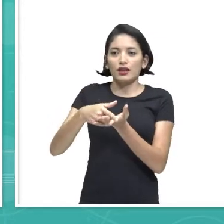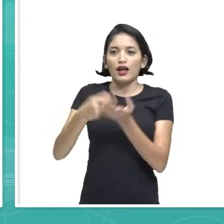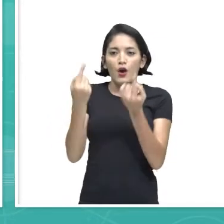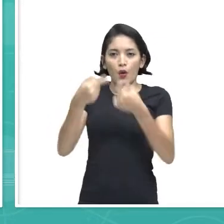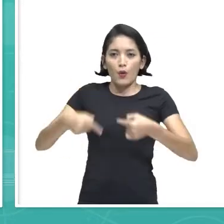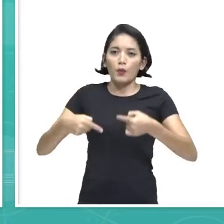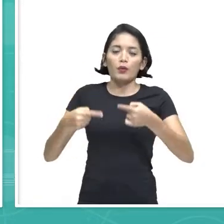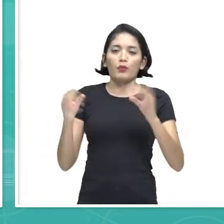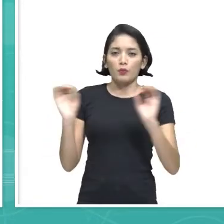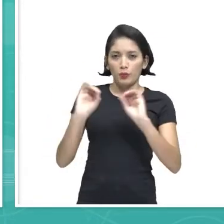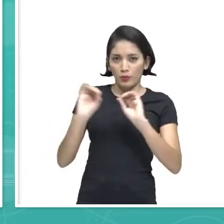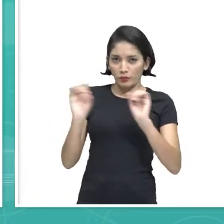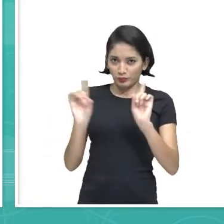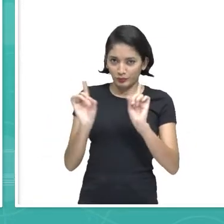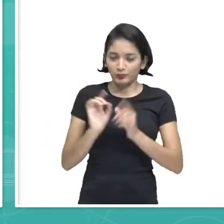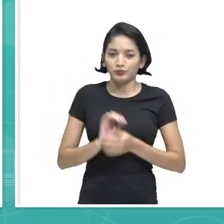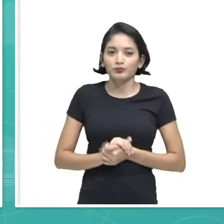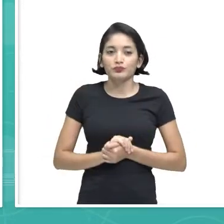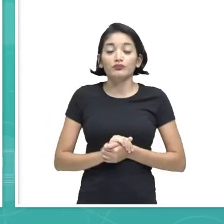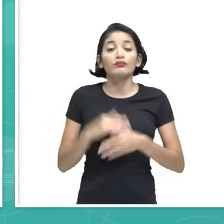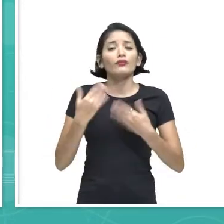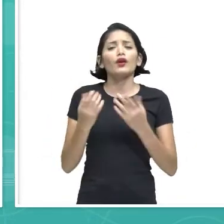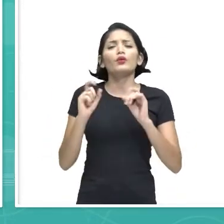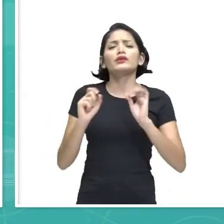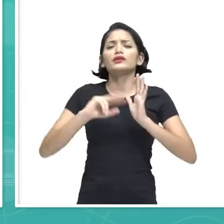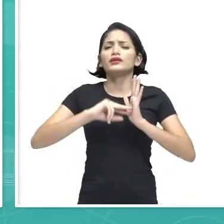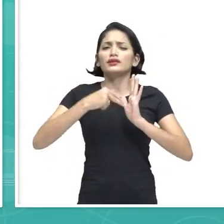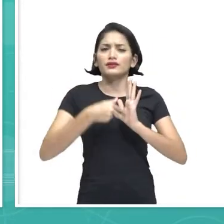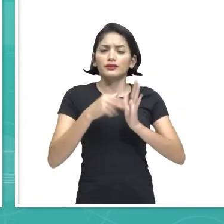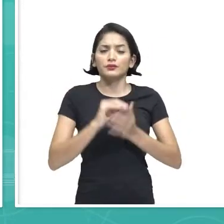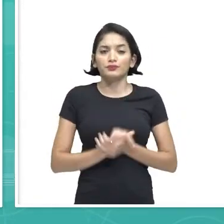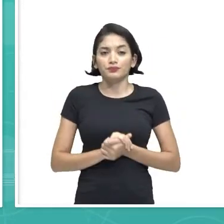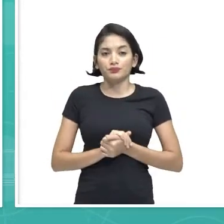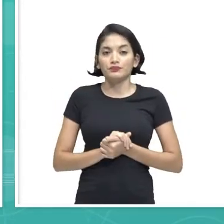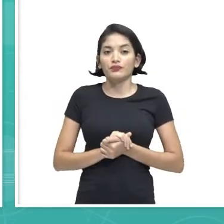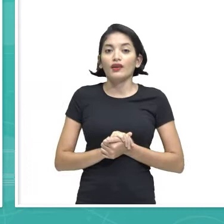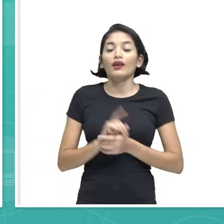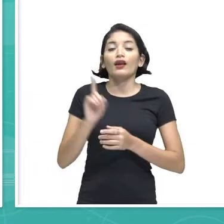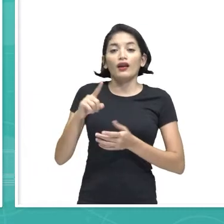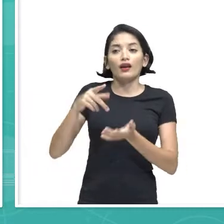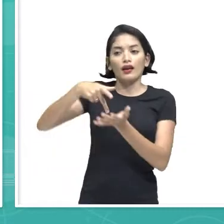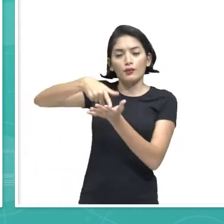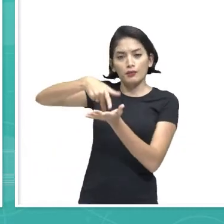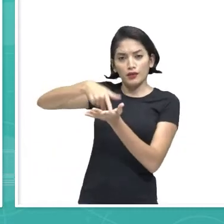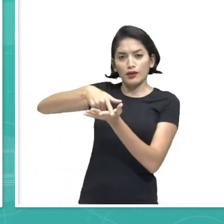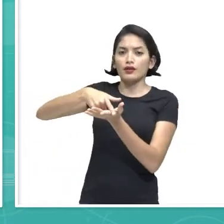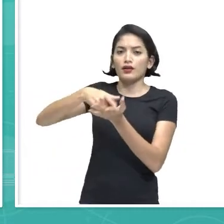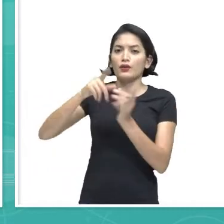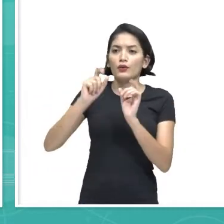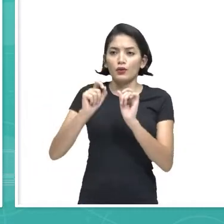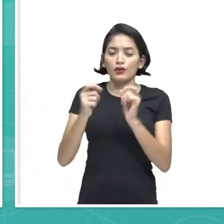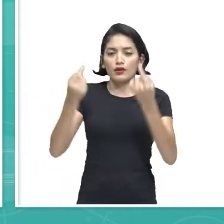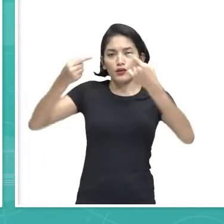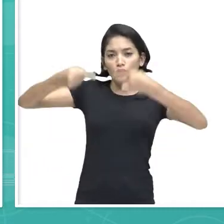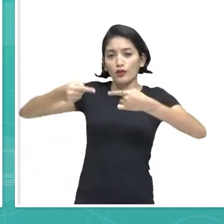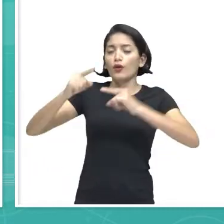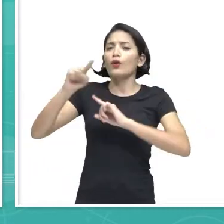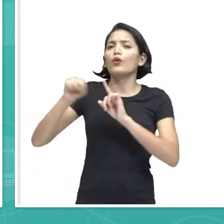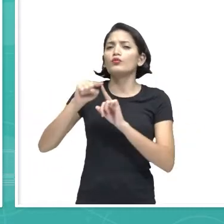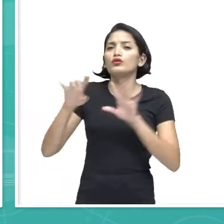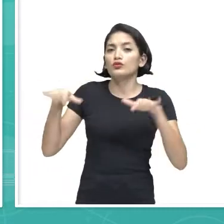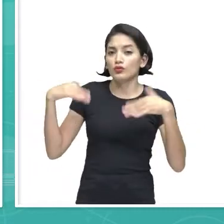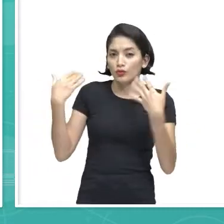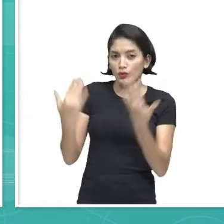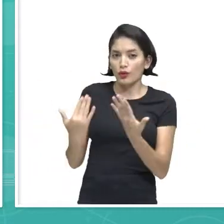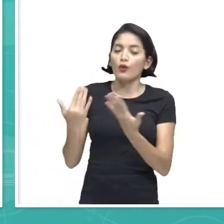ver o que é? Então, a ginástica competitiva é aquela ginástica praticada com a finalidade